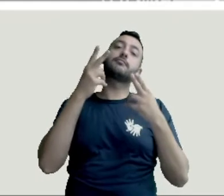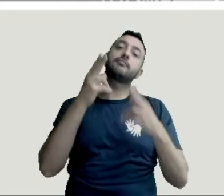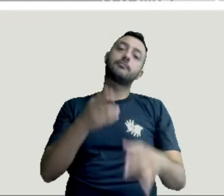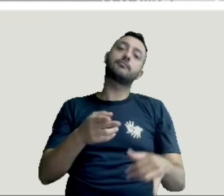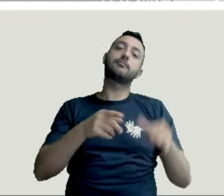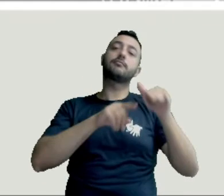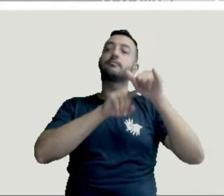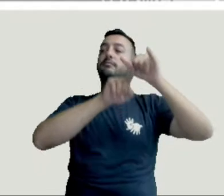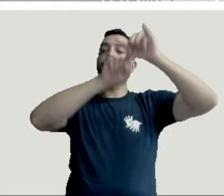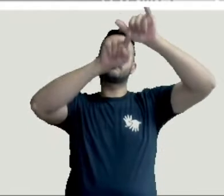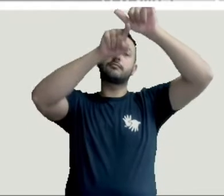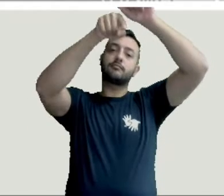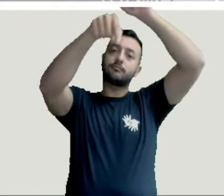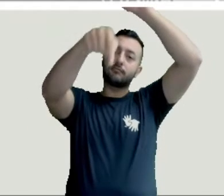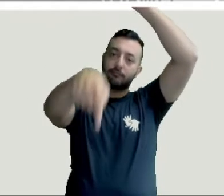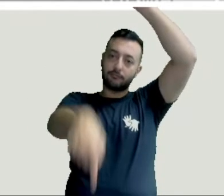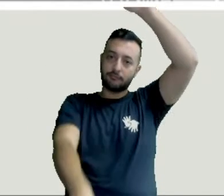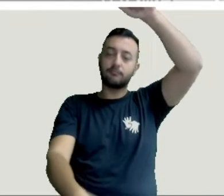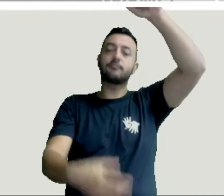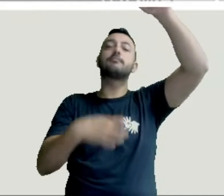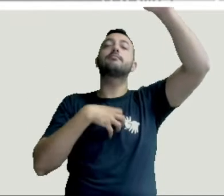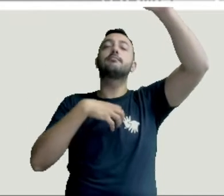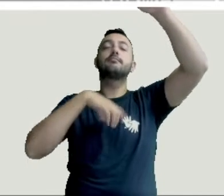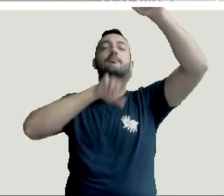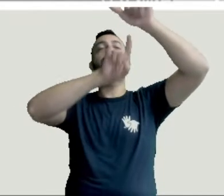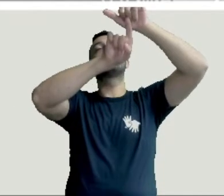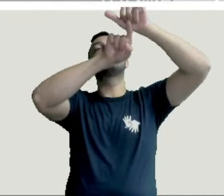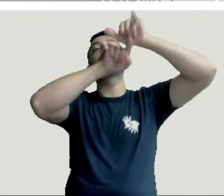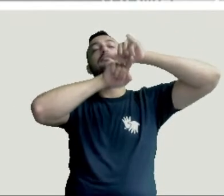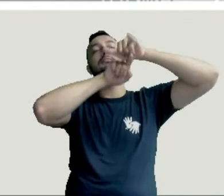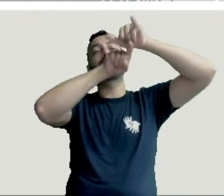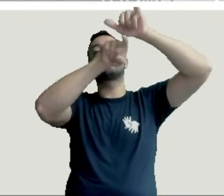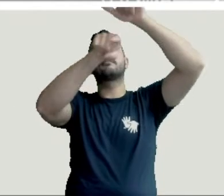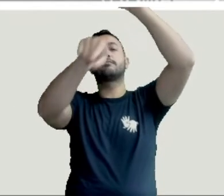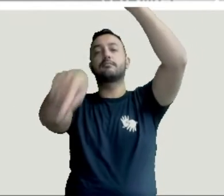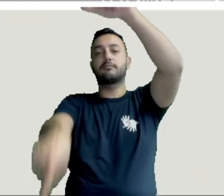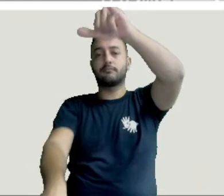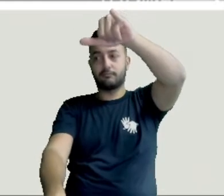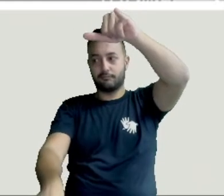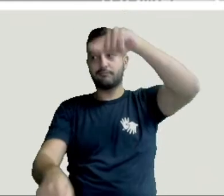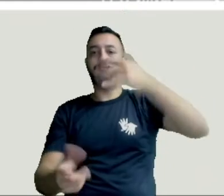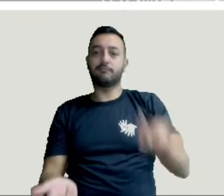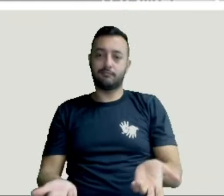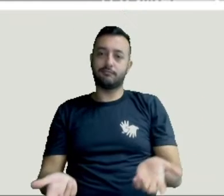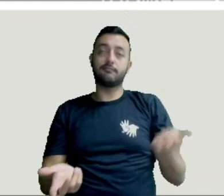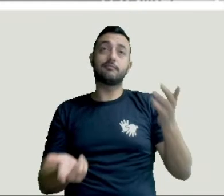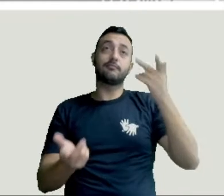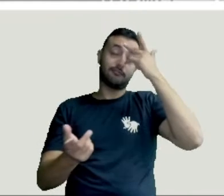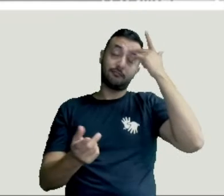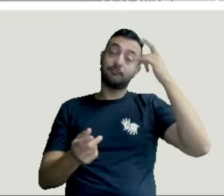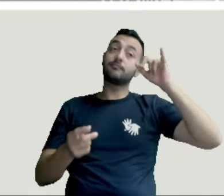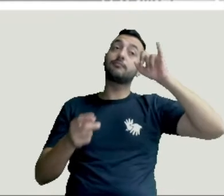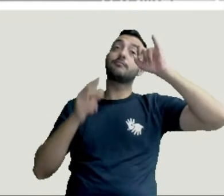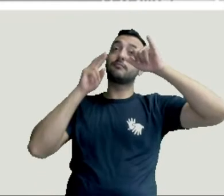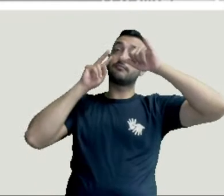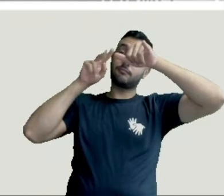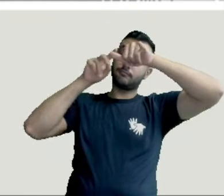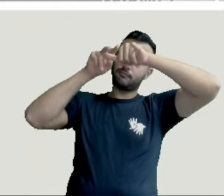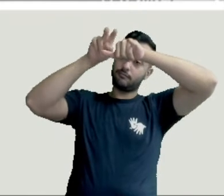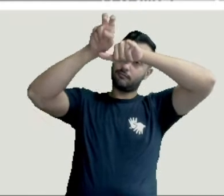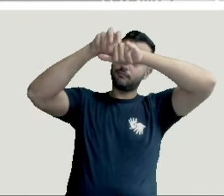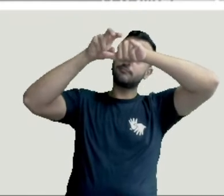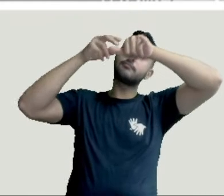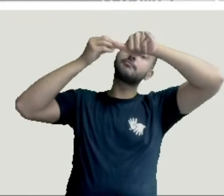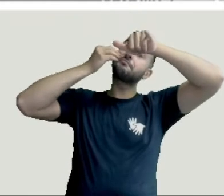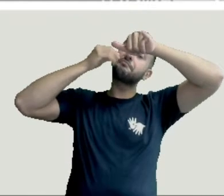de hipérbole, tá? Uma pequena, como fosse um arco de parábola. Beleza? Descreve